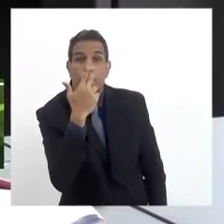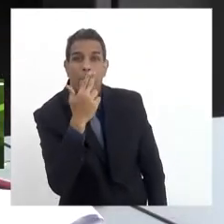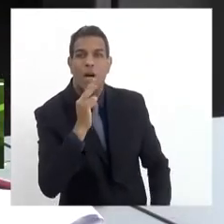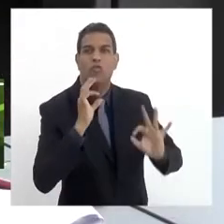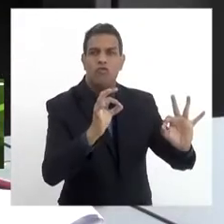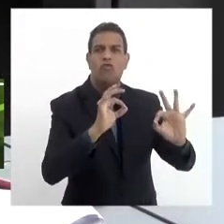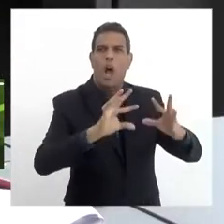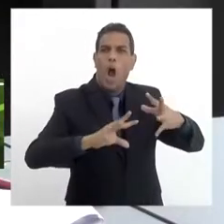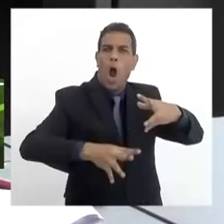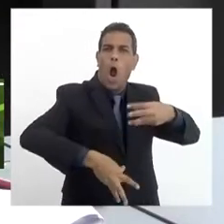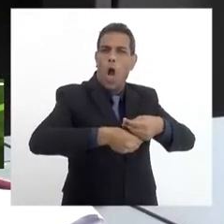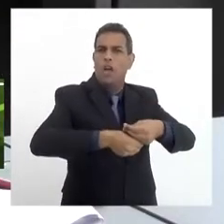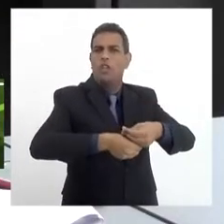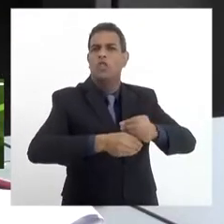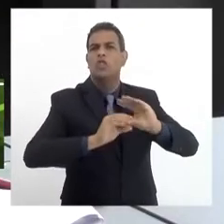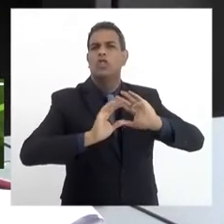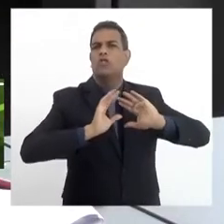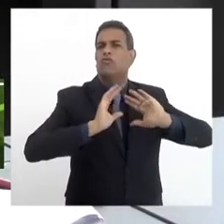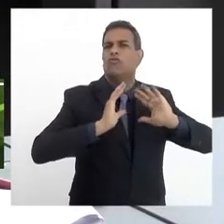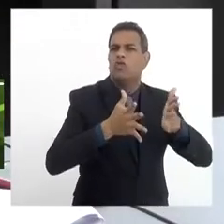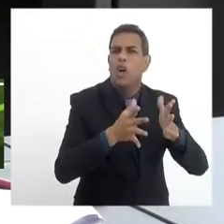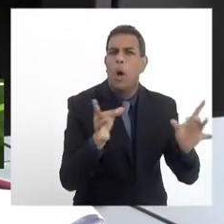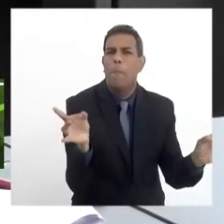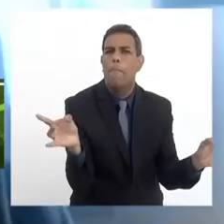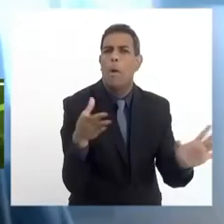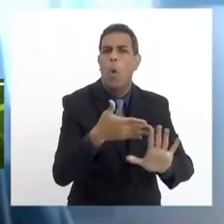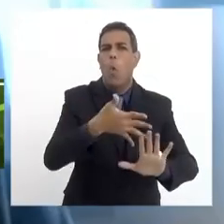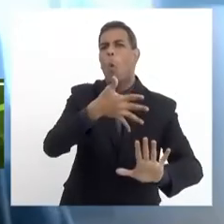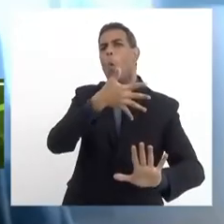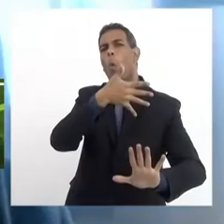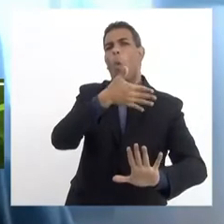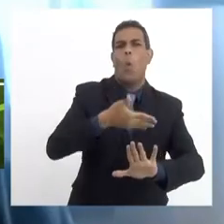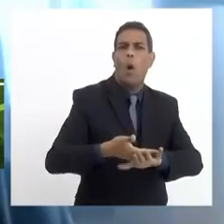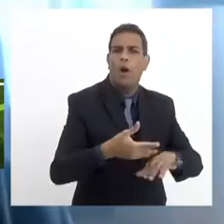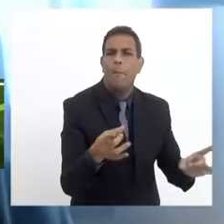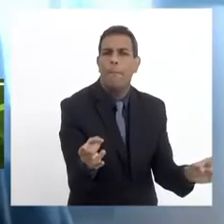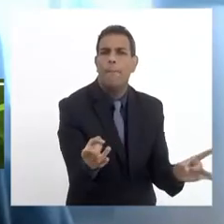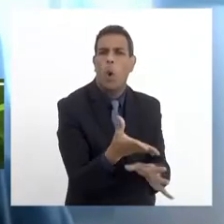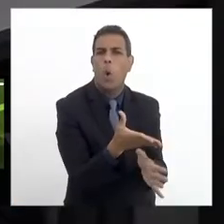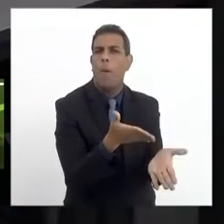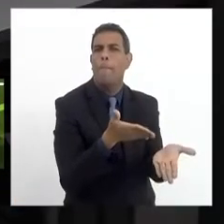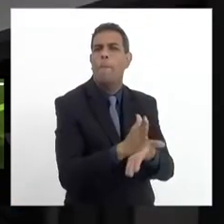a anexação. É, isso. Anexação, dado correto. Só ontem que...